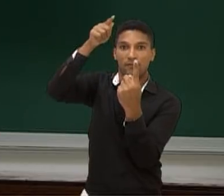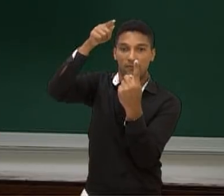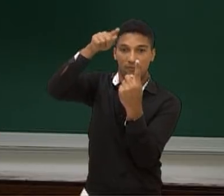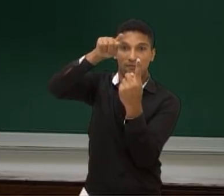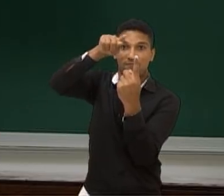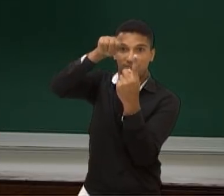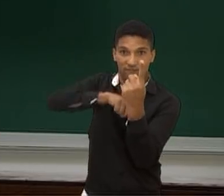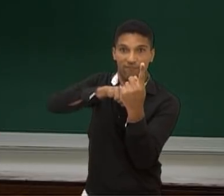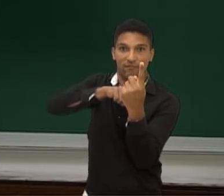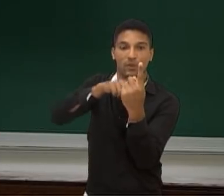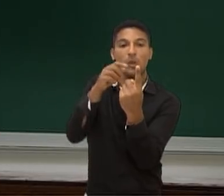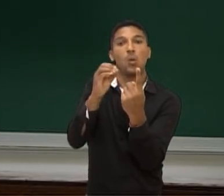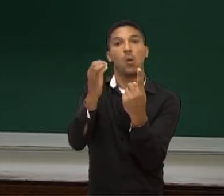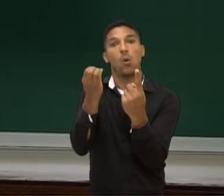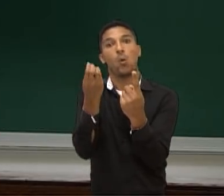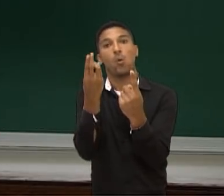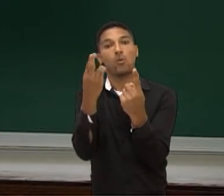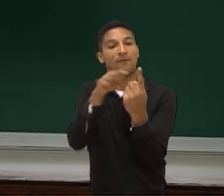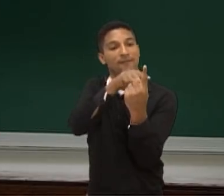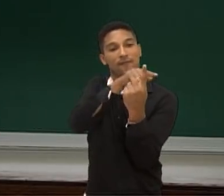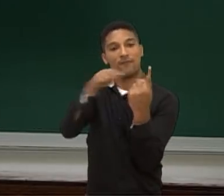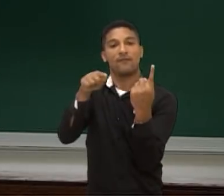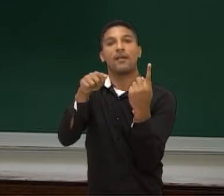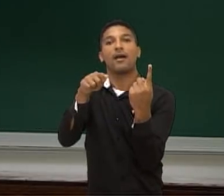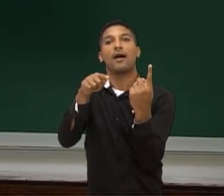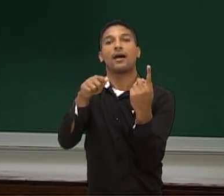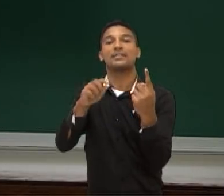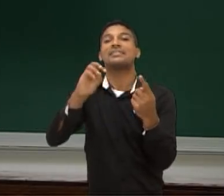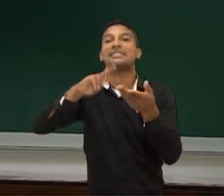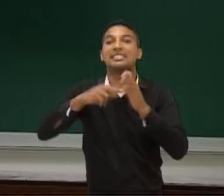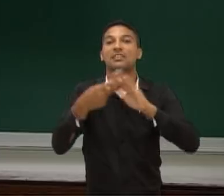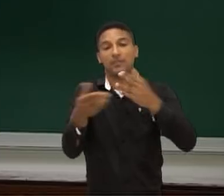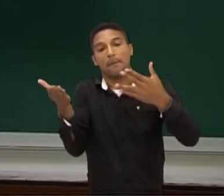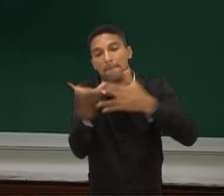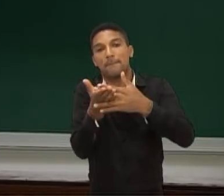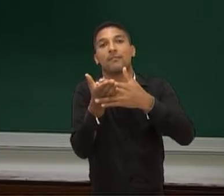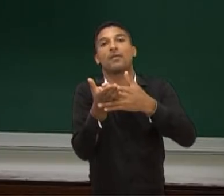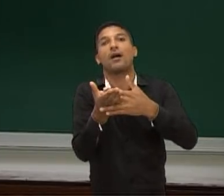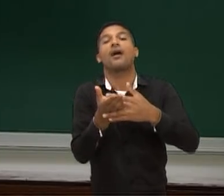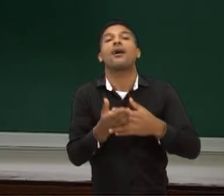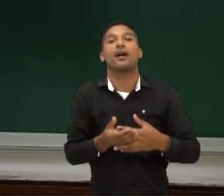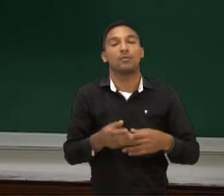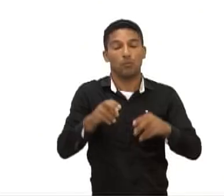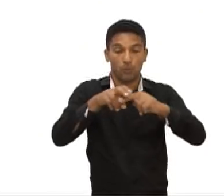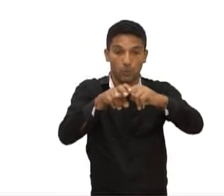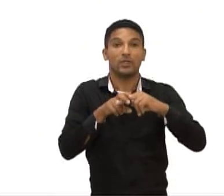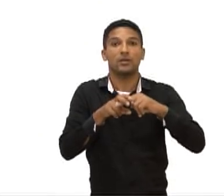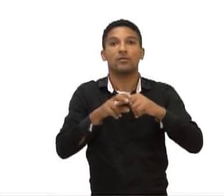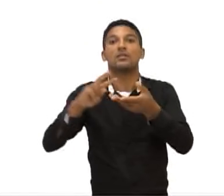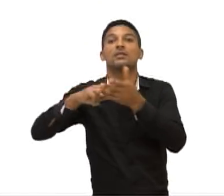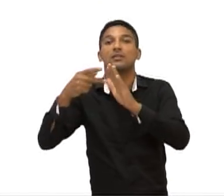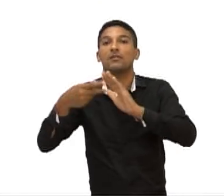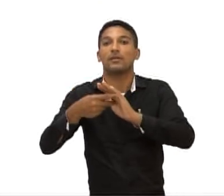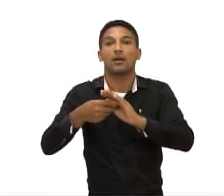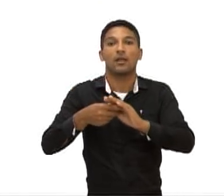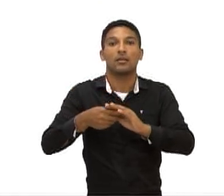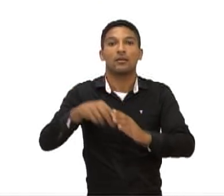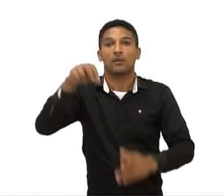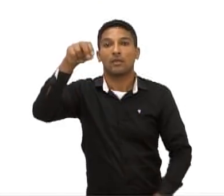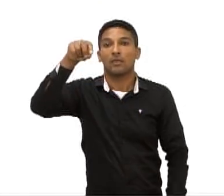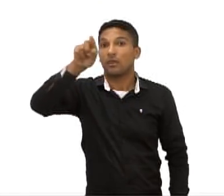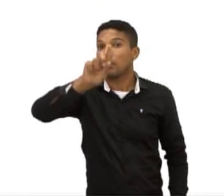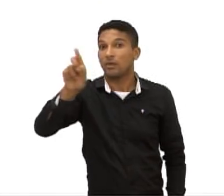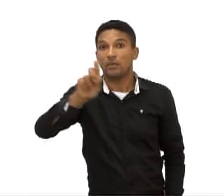nesse caso, eles são não convexos, belezinha? Então, aqui tem as respostinhas, olha só, como a professora falou,